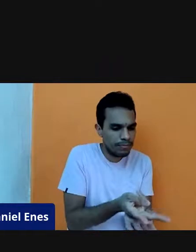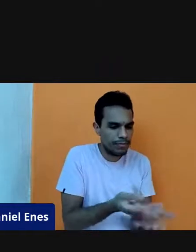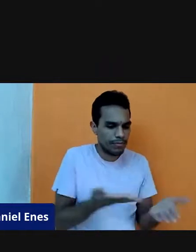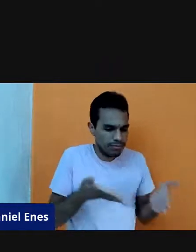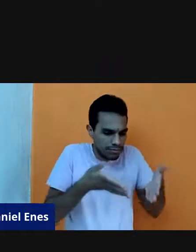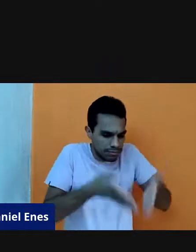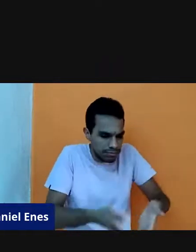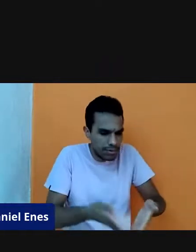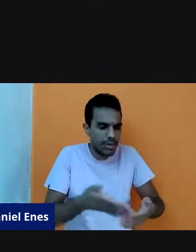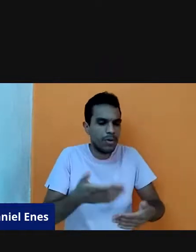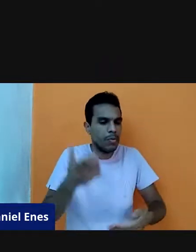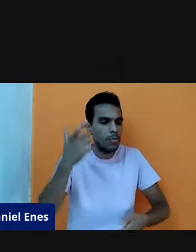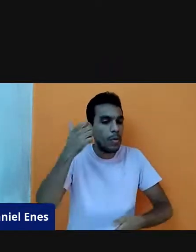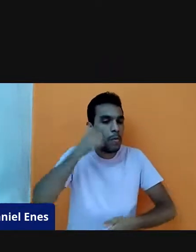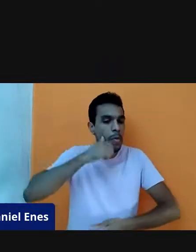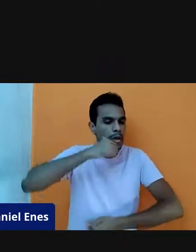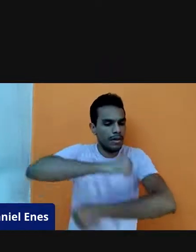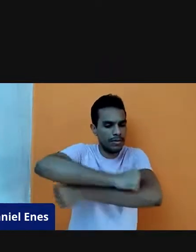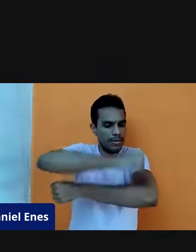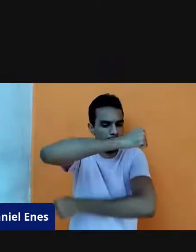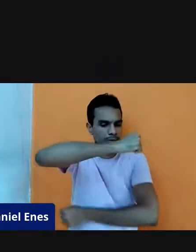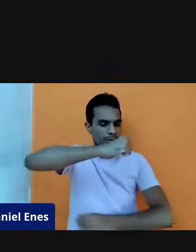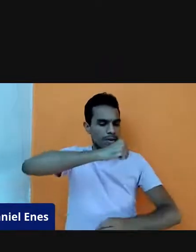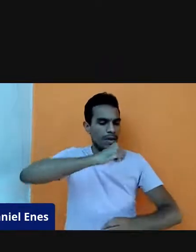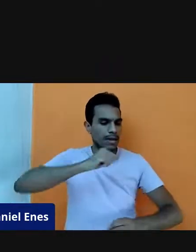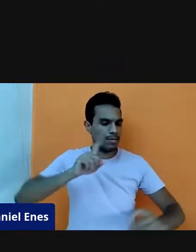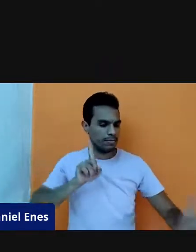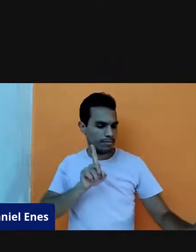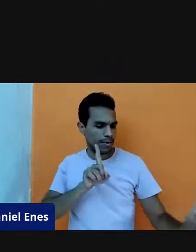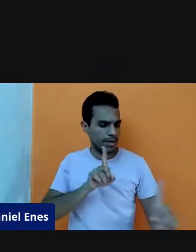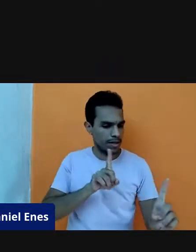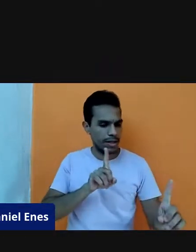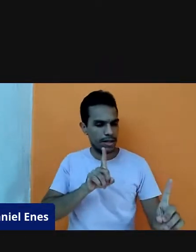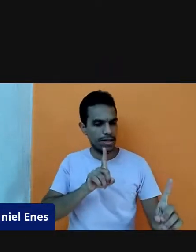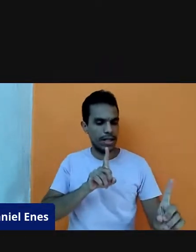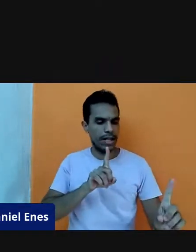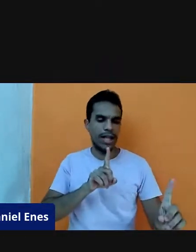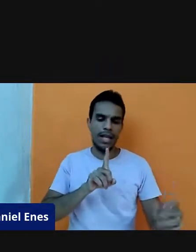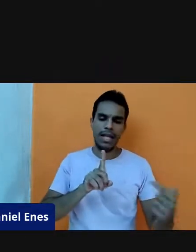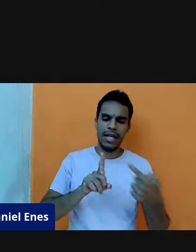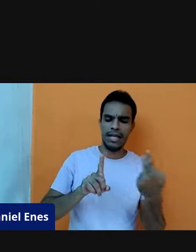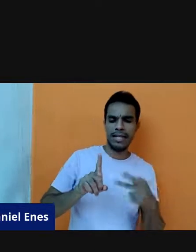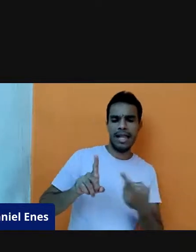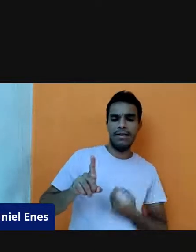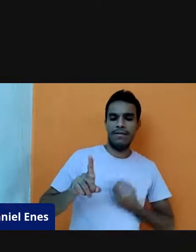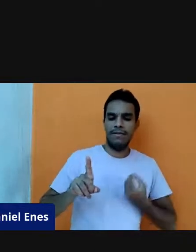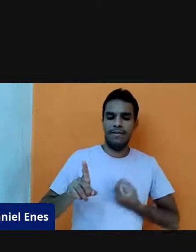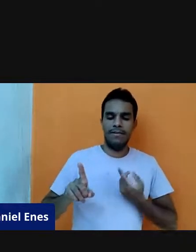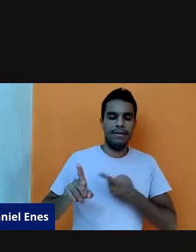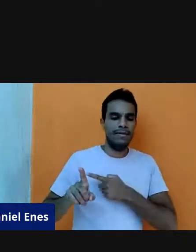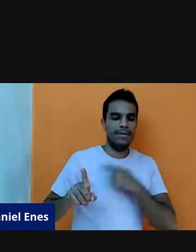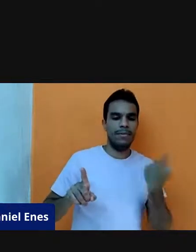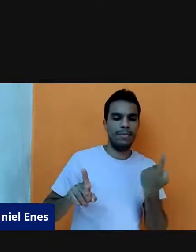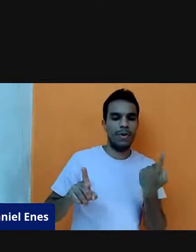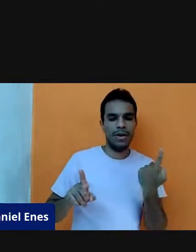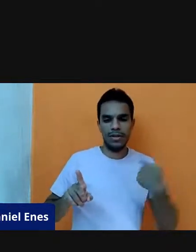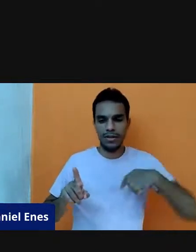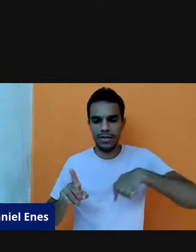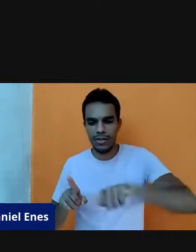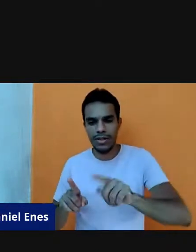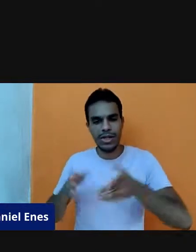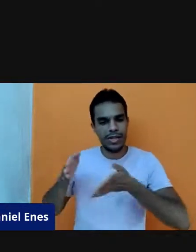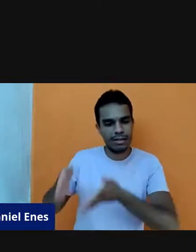né? Ele encontra uma mulher à janela que conversa com ele e ela vive da morte, ela vive de chorar em enterro,